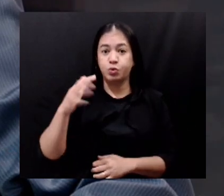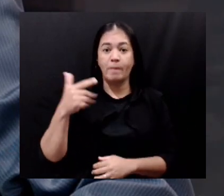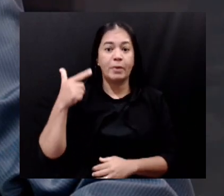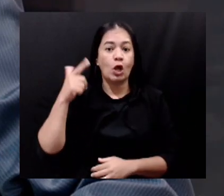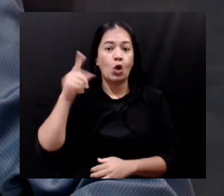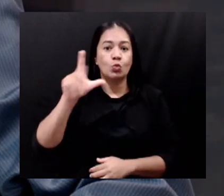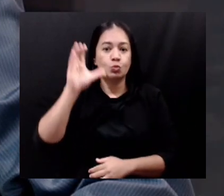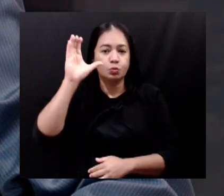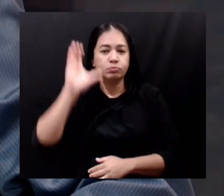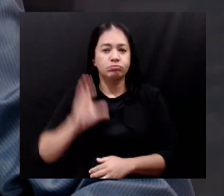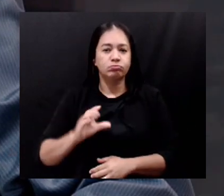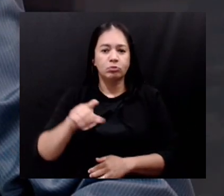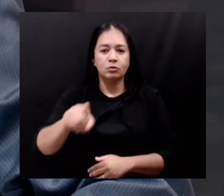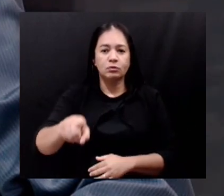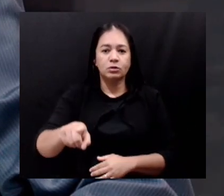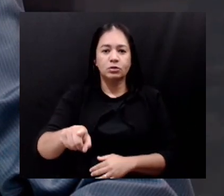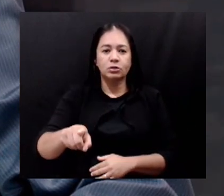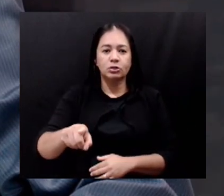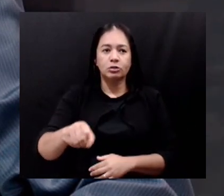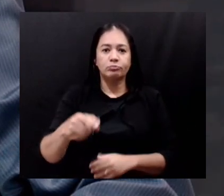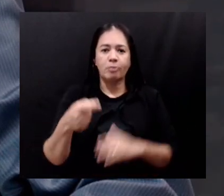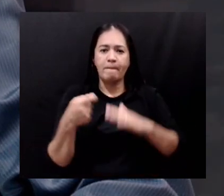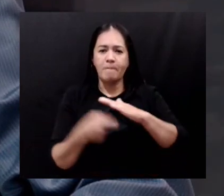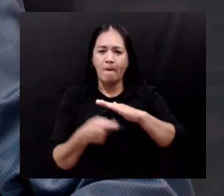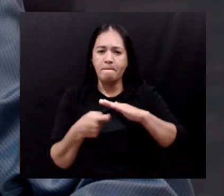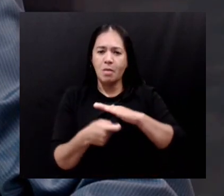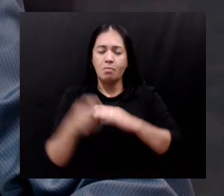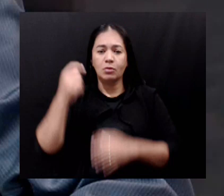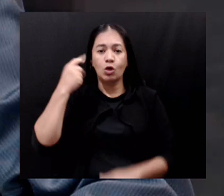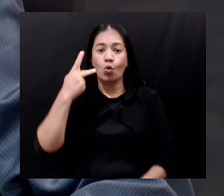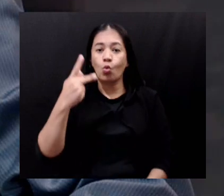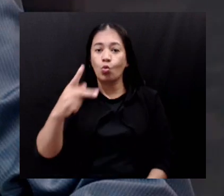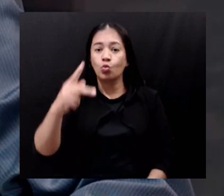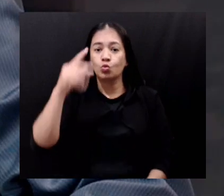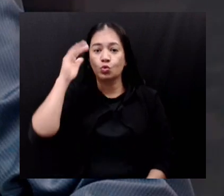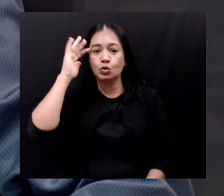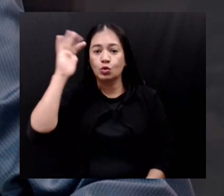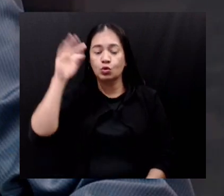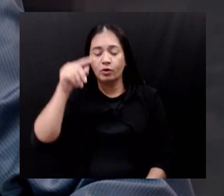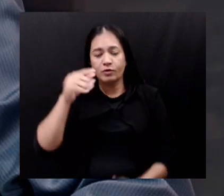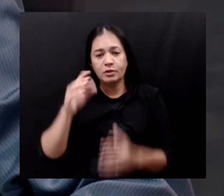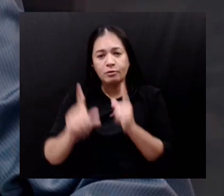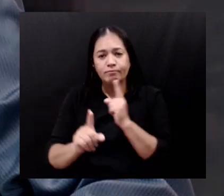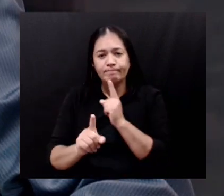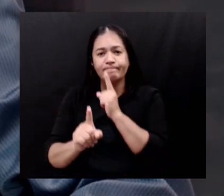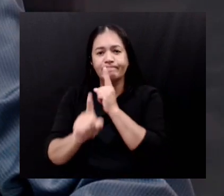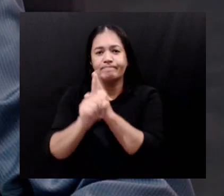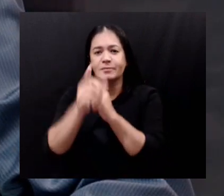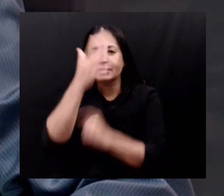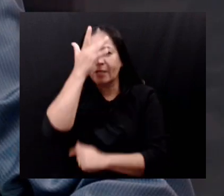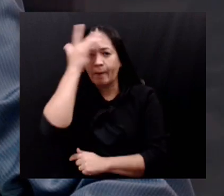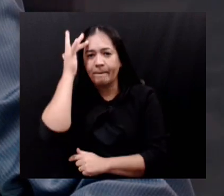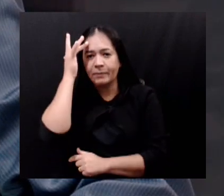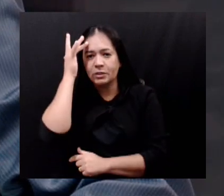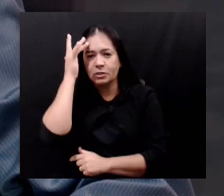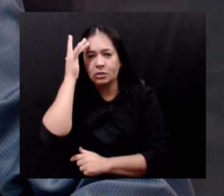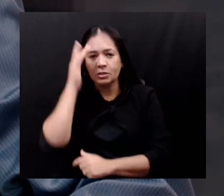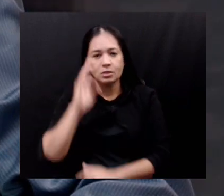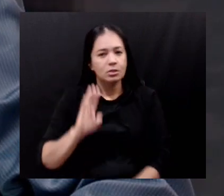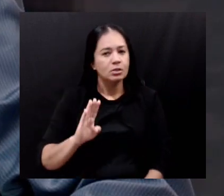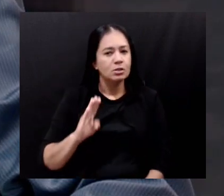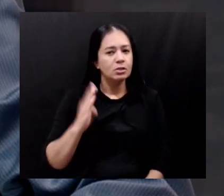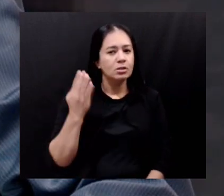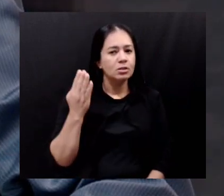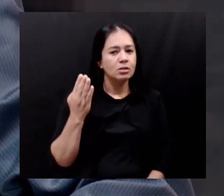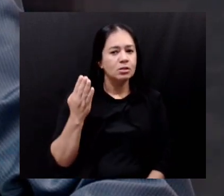coloca, nisso todos os seus sonhos. E a partir do momento que você encontra alguma pessoa não idônea, você tem um